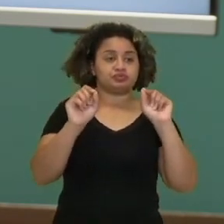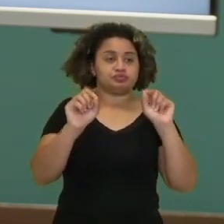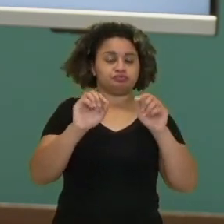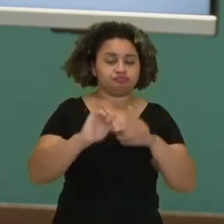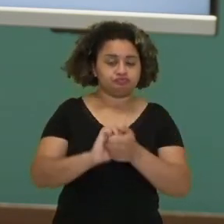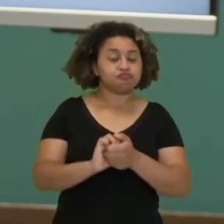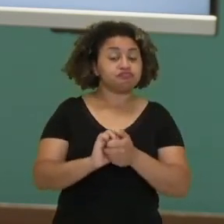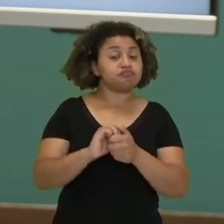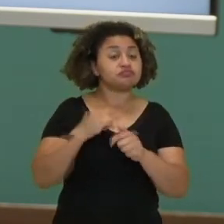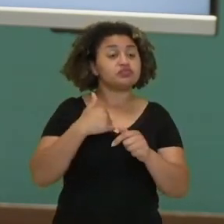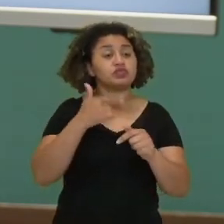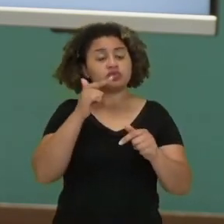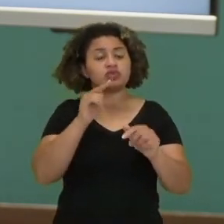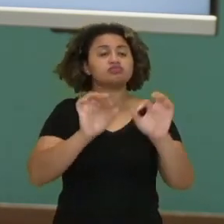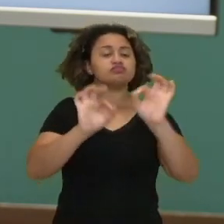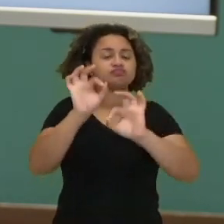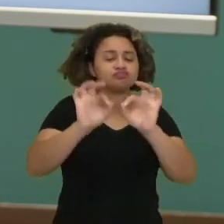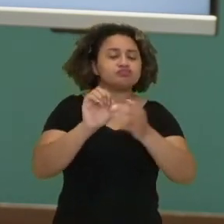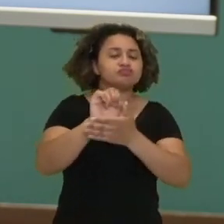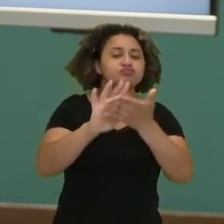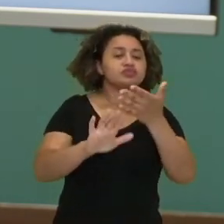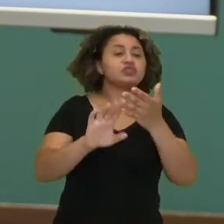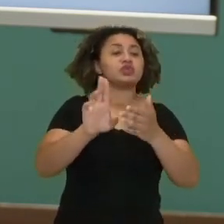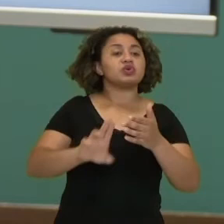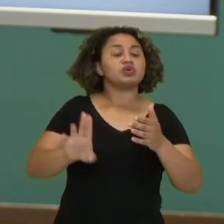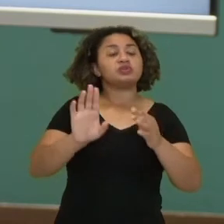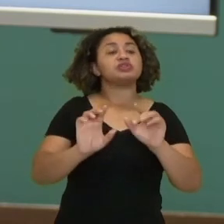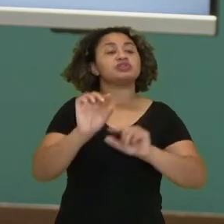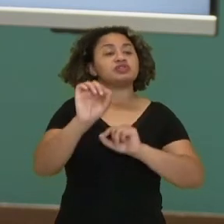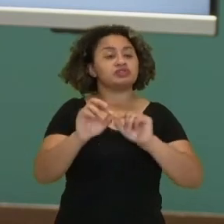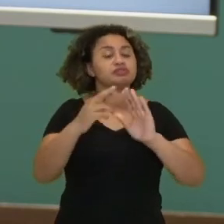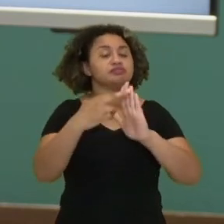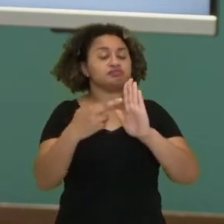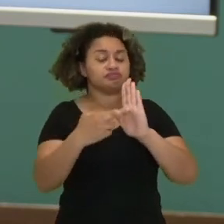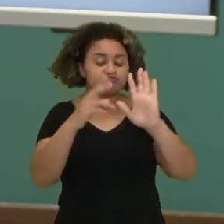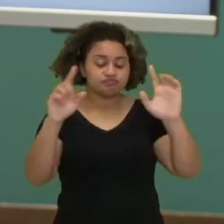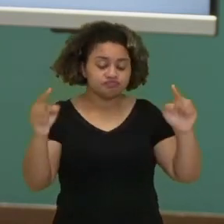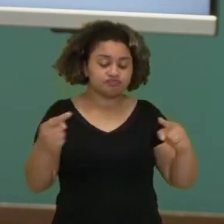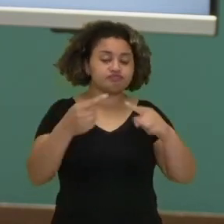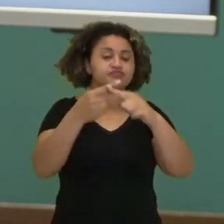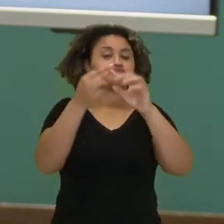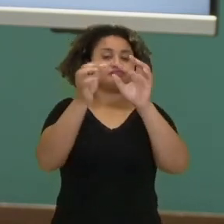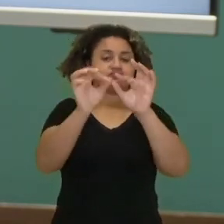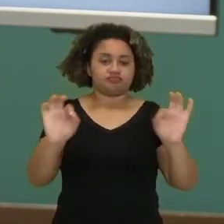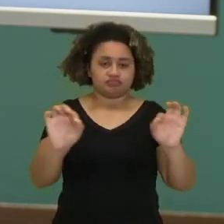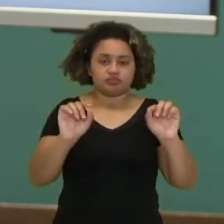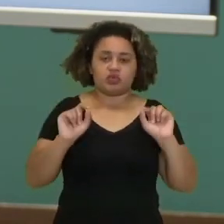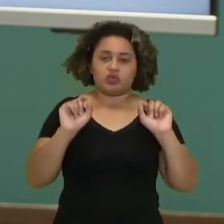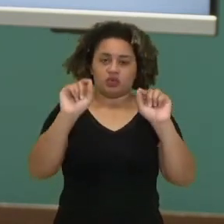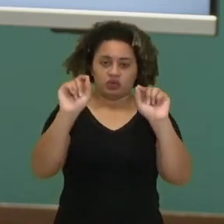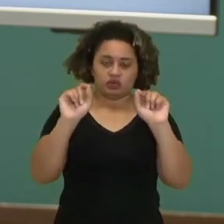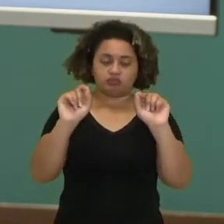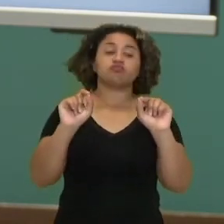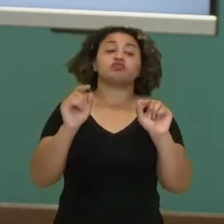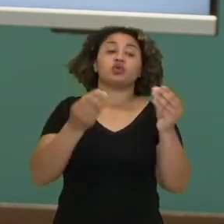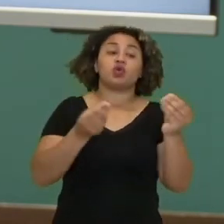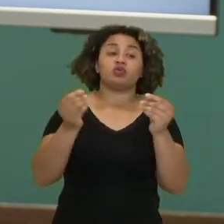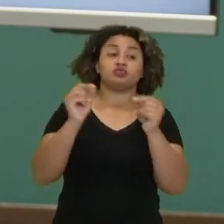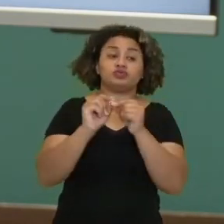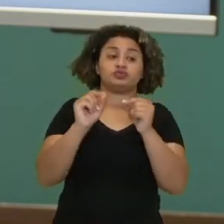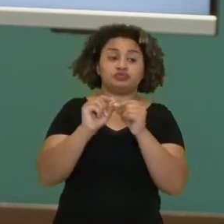então resolver este exercício utilizando a regra de 3 simples. Olha só, eu